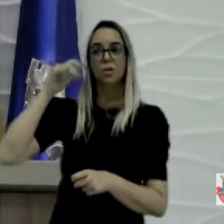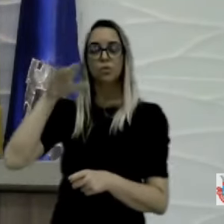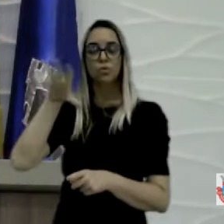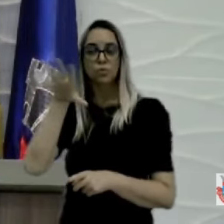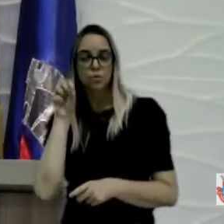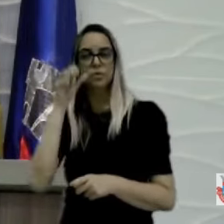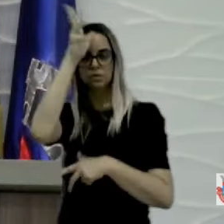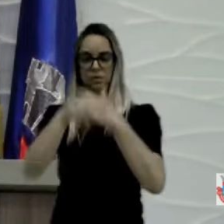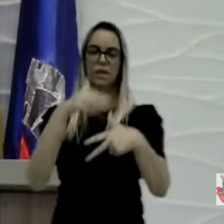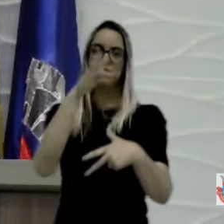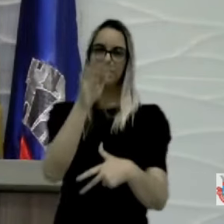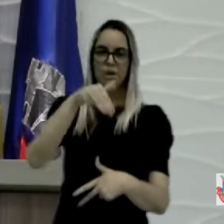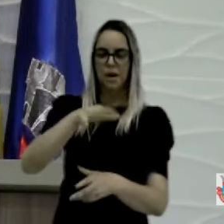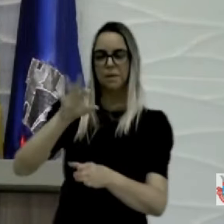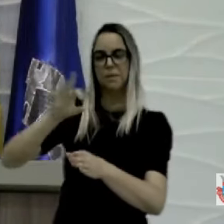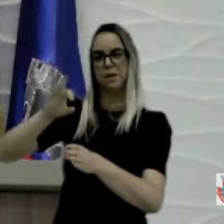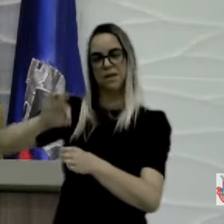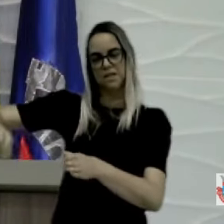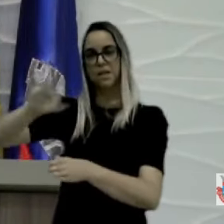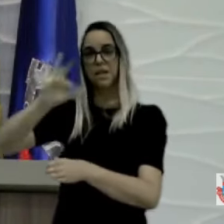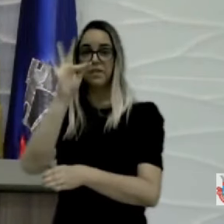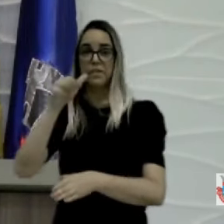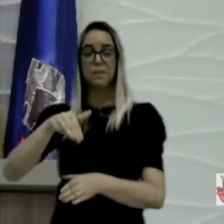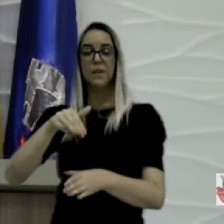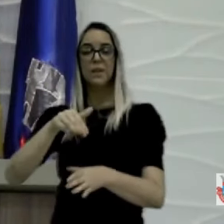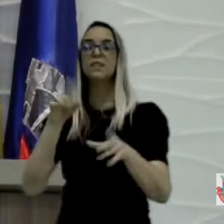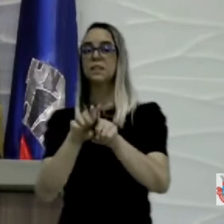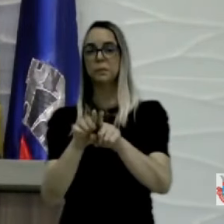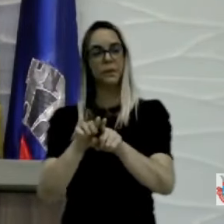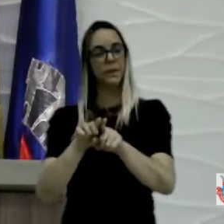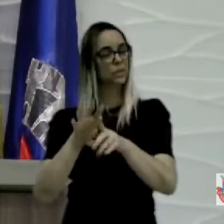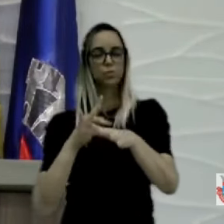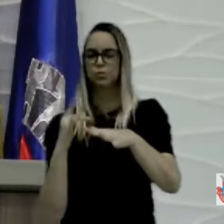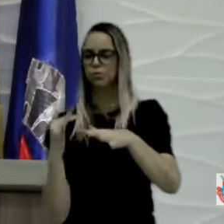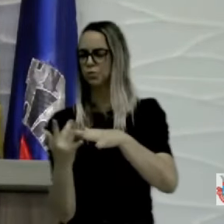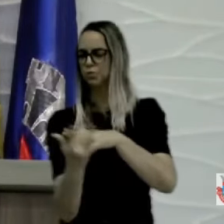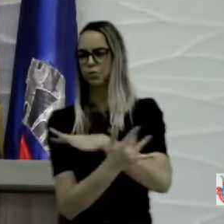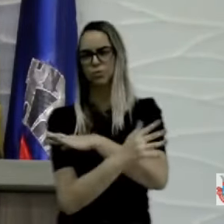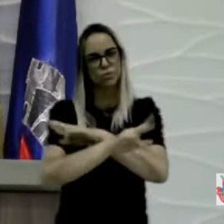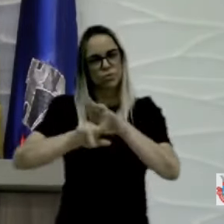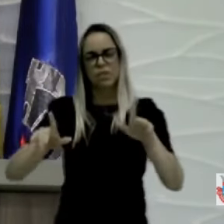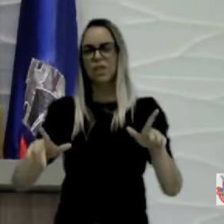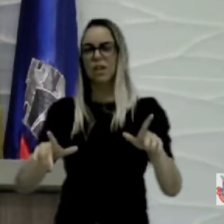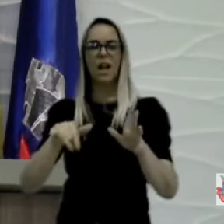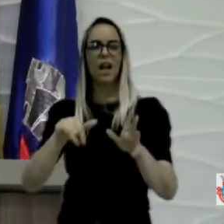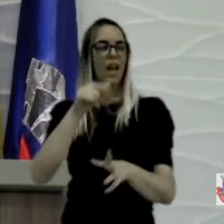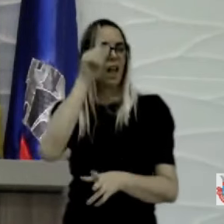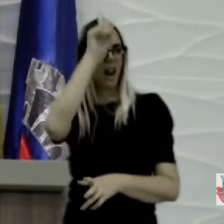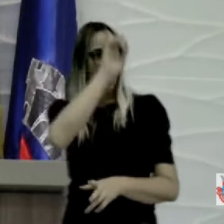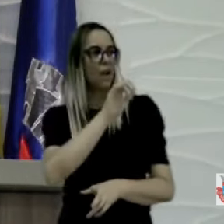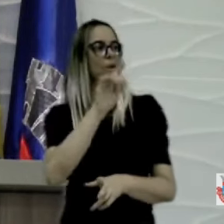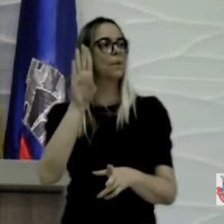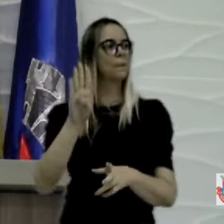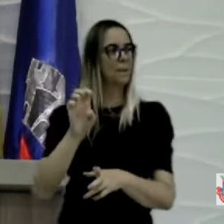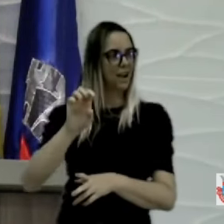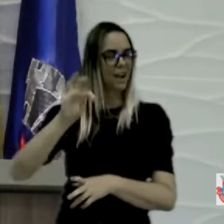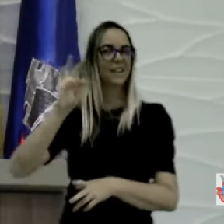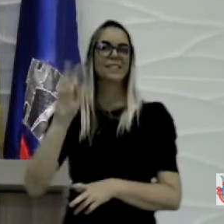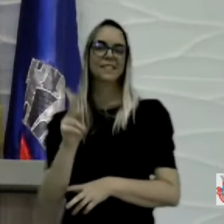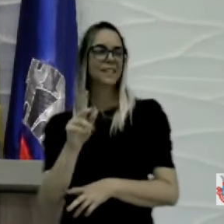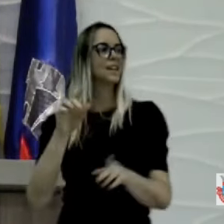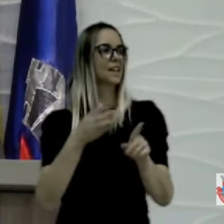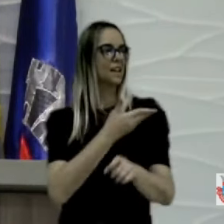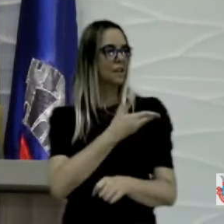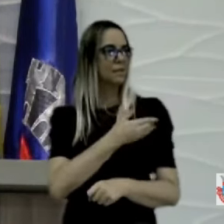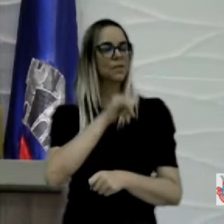FM. Todos os sites que transmitem as sessões desta casa. Aos presentes, Galego, Bete, seu Paulo, Suelane, nosso amigo